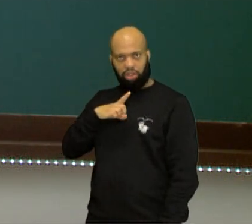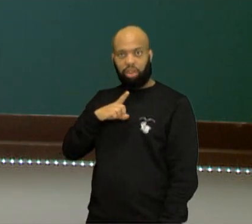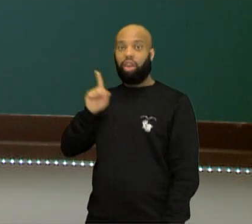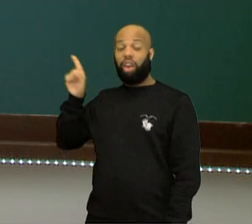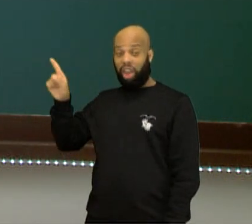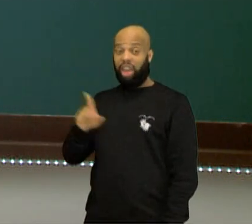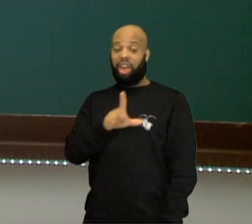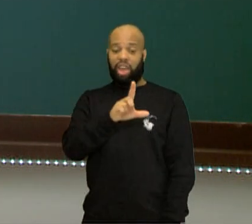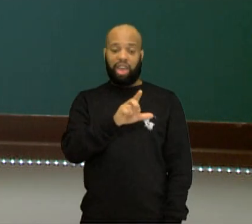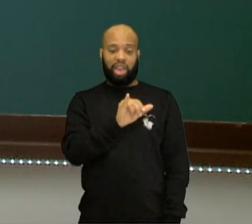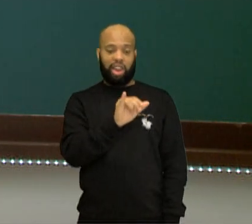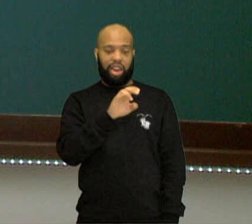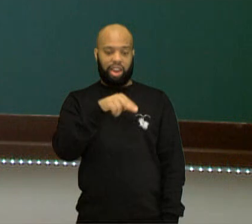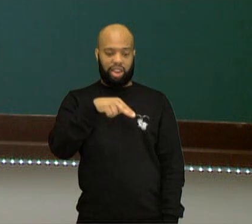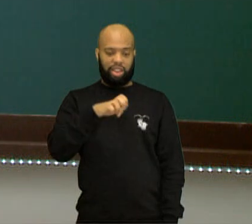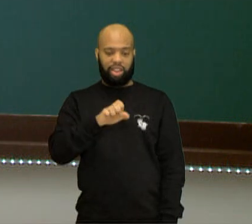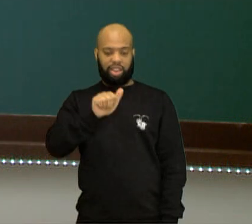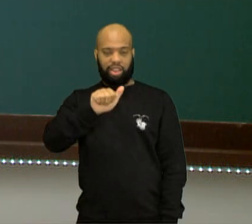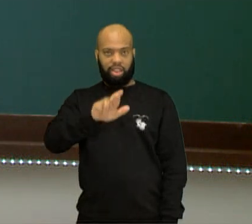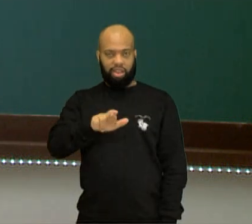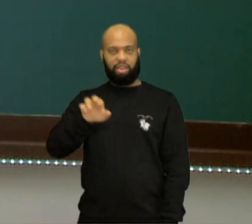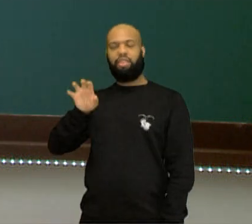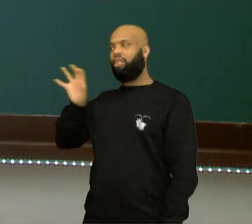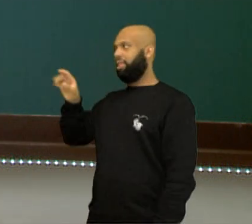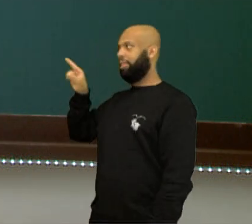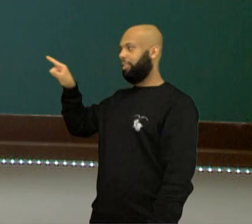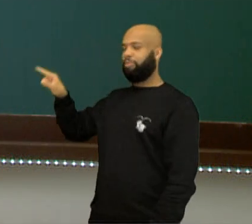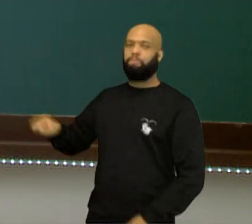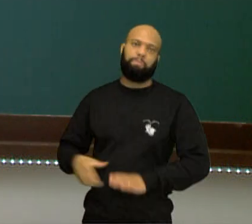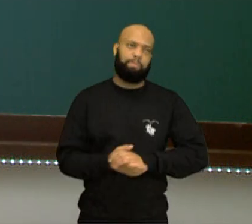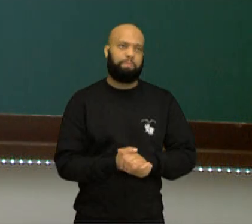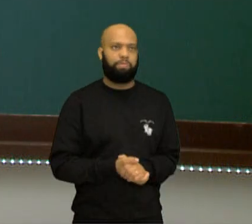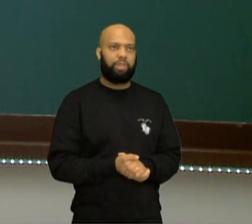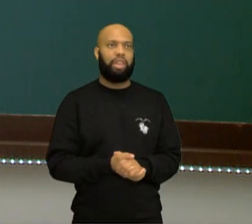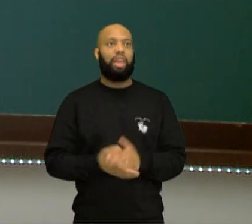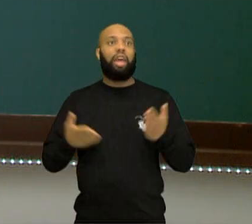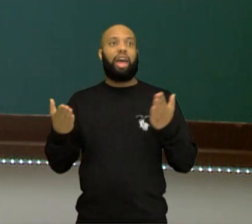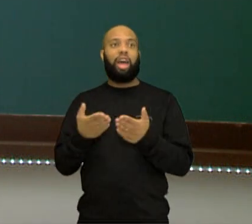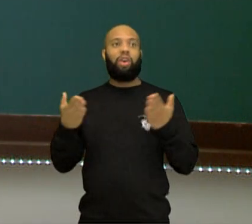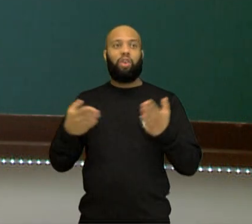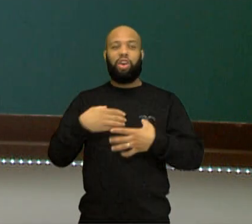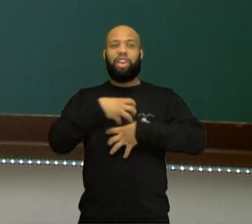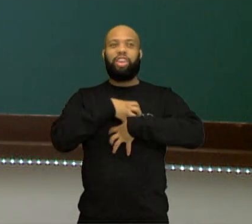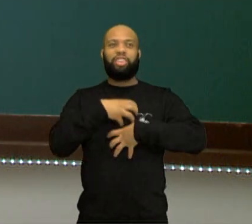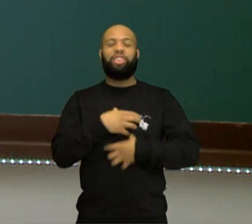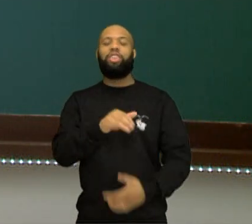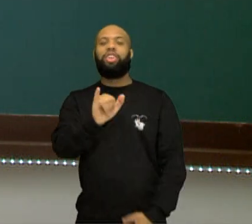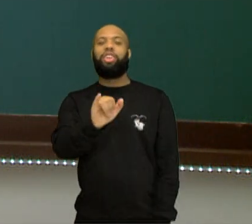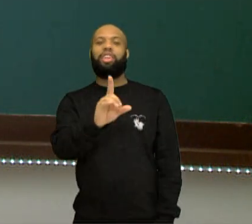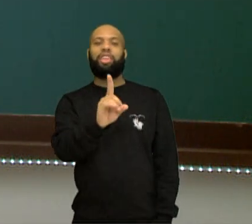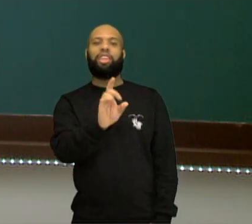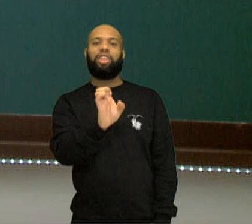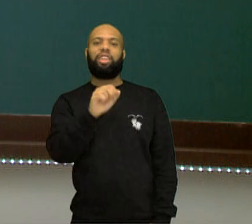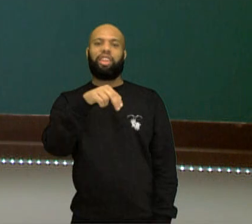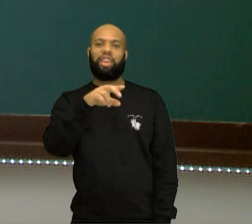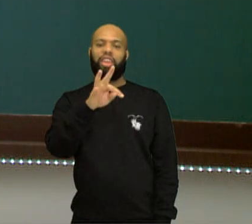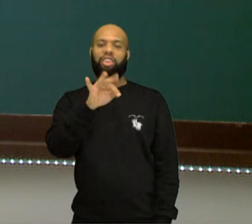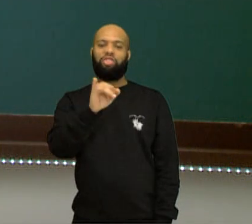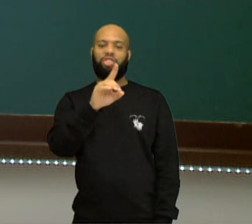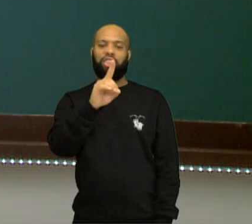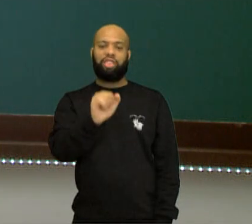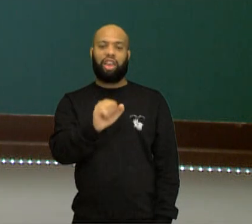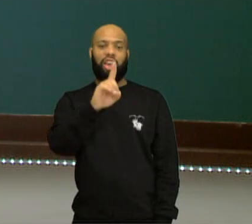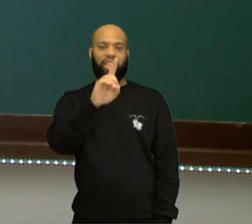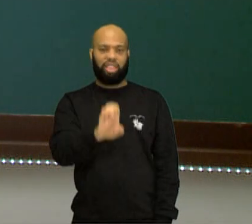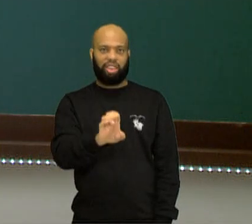ter essa característica. Joia? Então, vamos lá. Na função identidade, tá? Olha só como é que ela fica